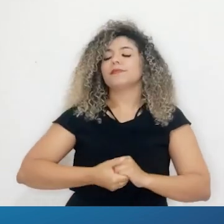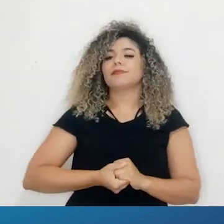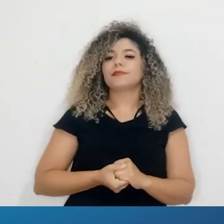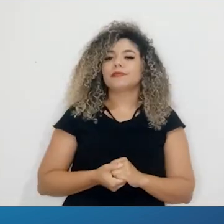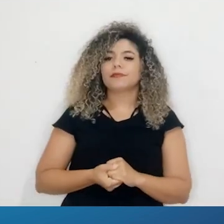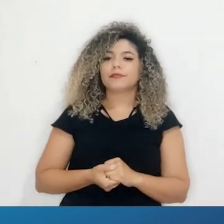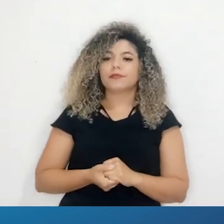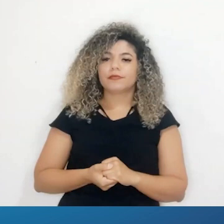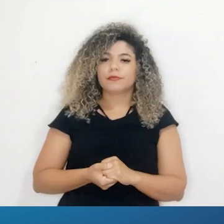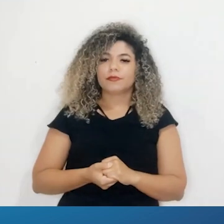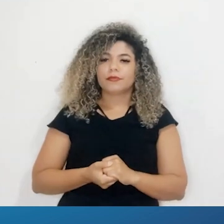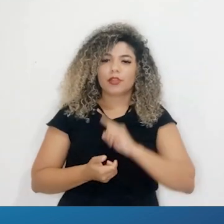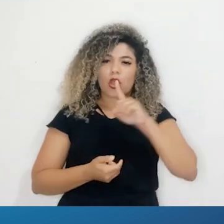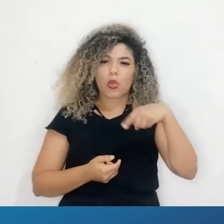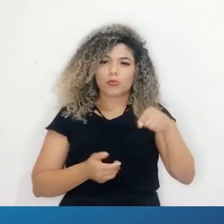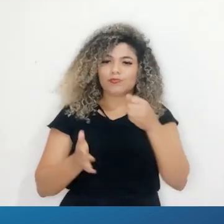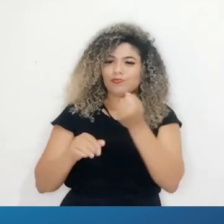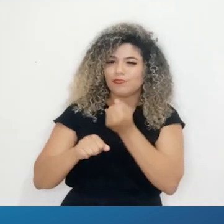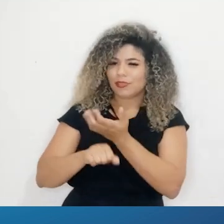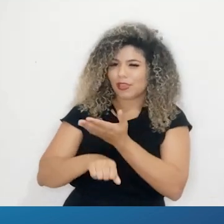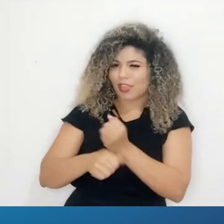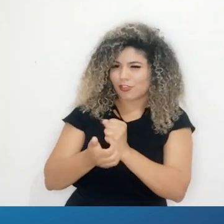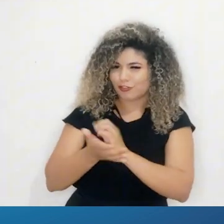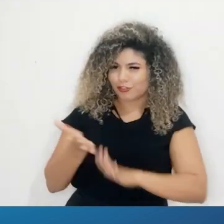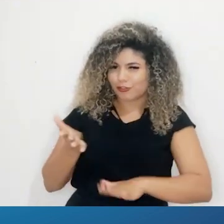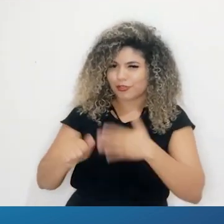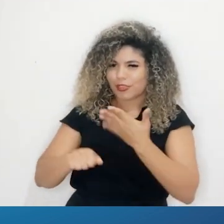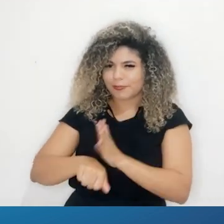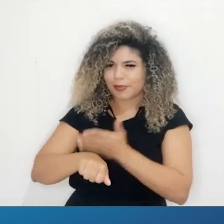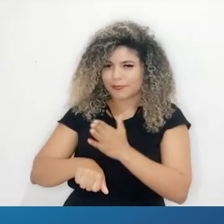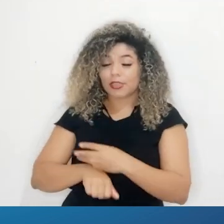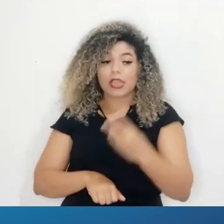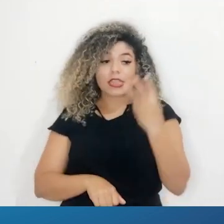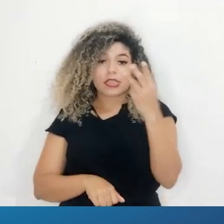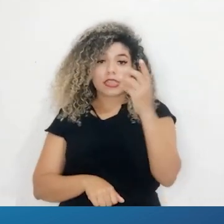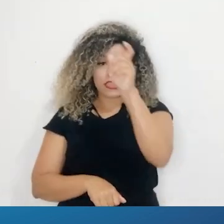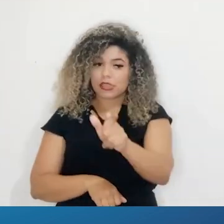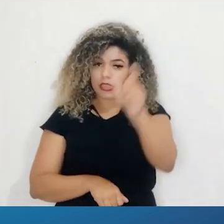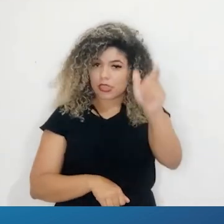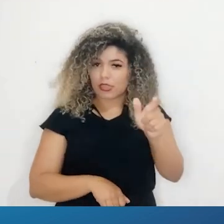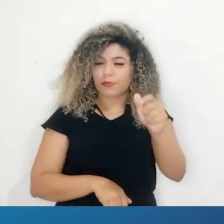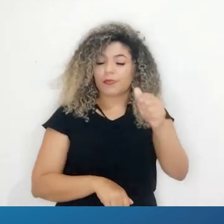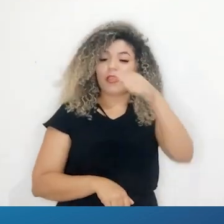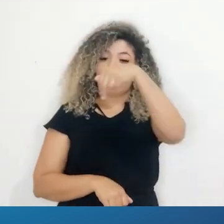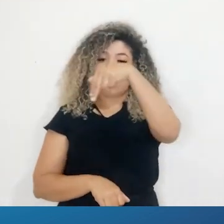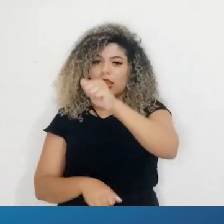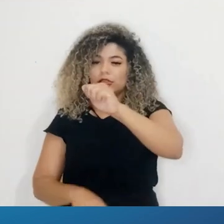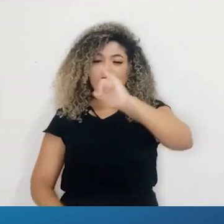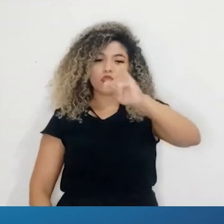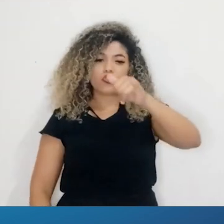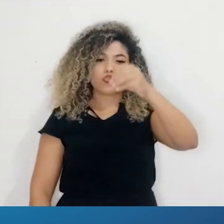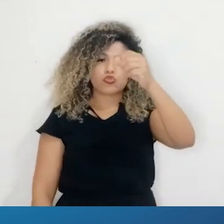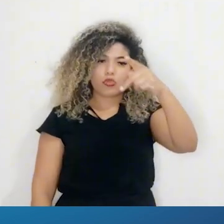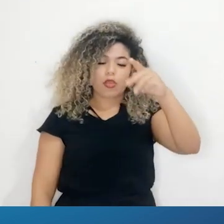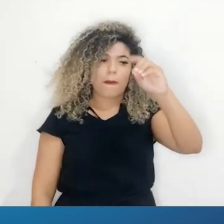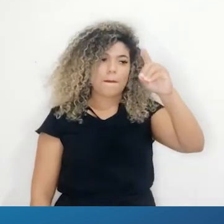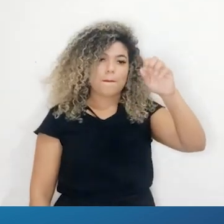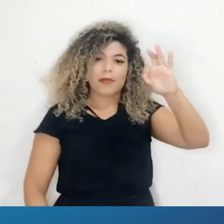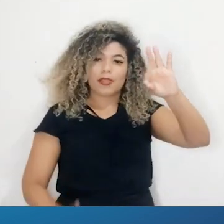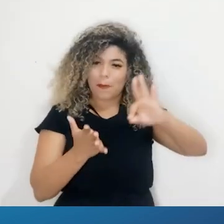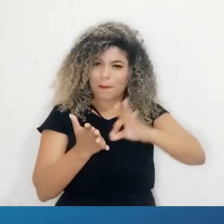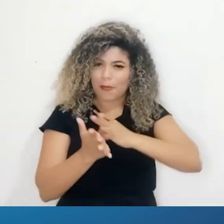elementos Próximo exercício três alunos Ana João e Pedro estão